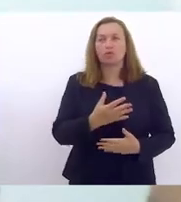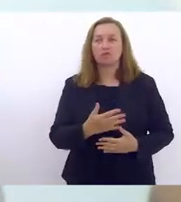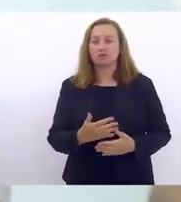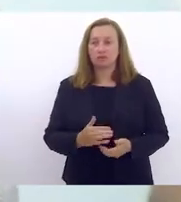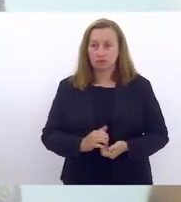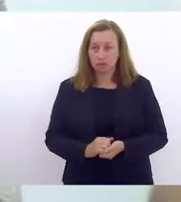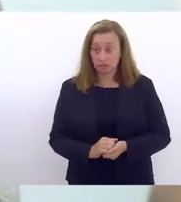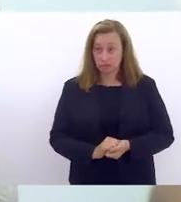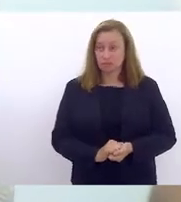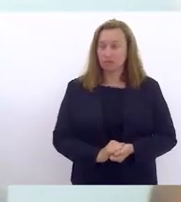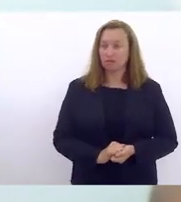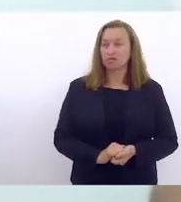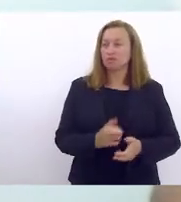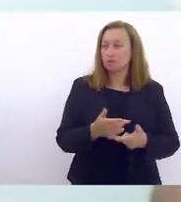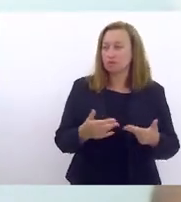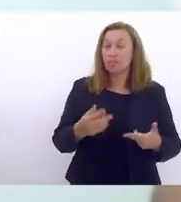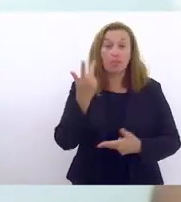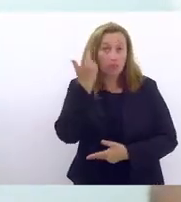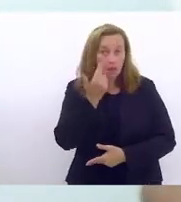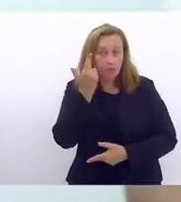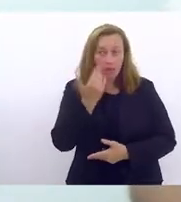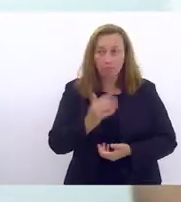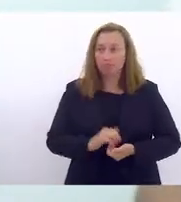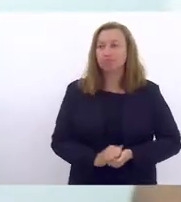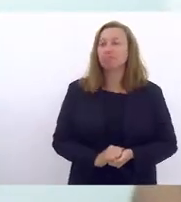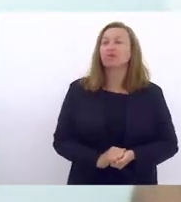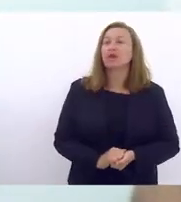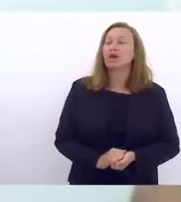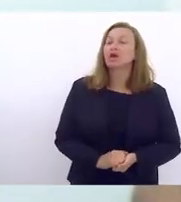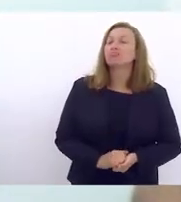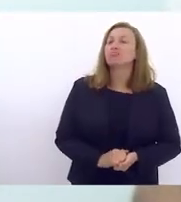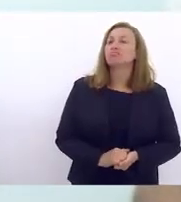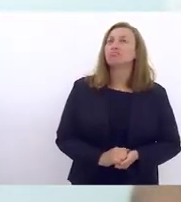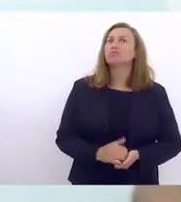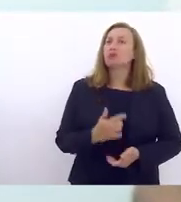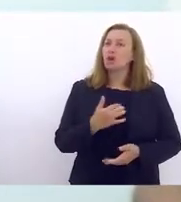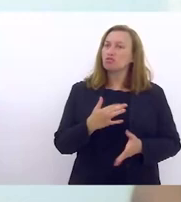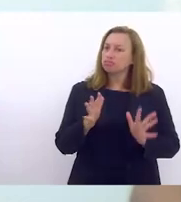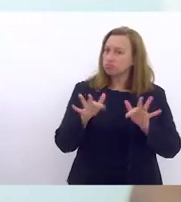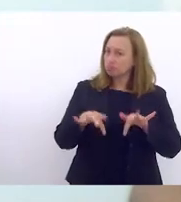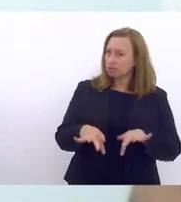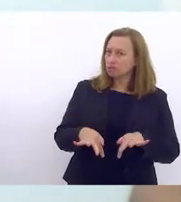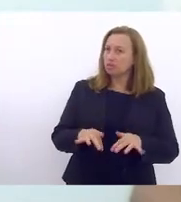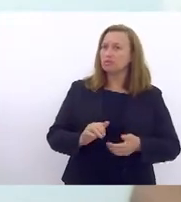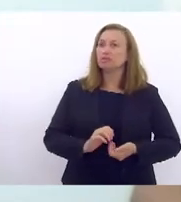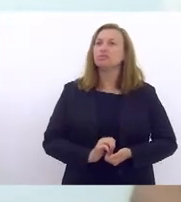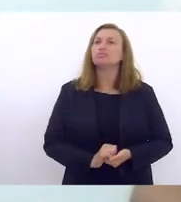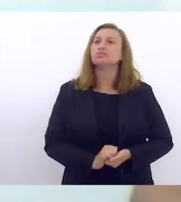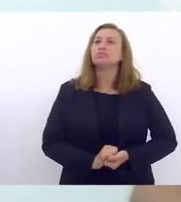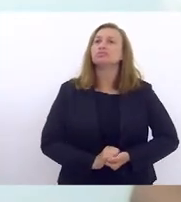natural. Inclusive... Eu já estou terminando aqui.